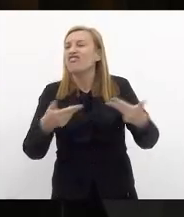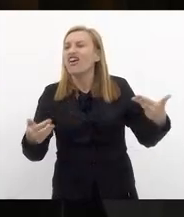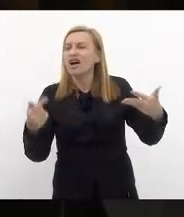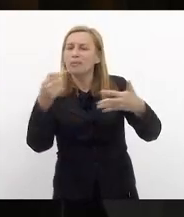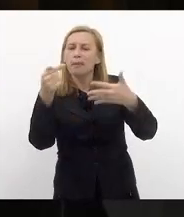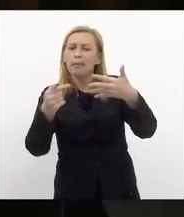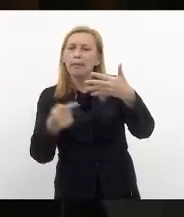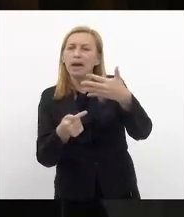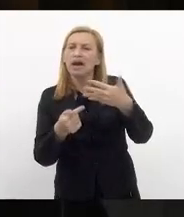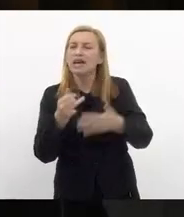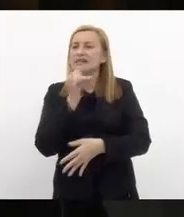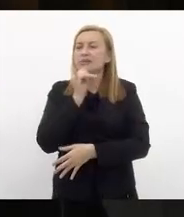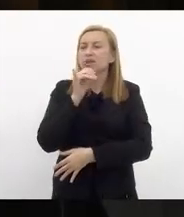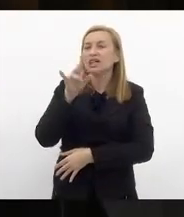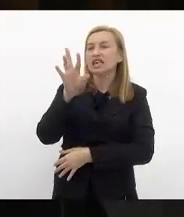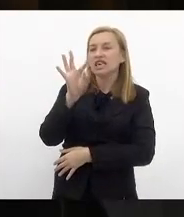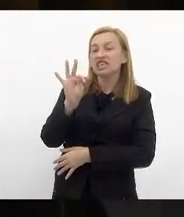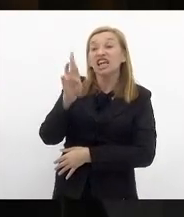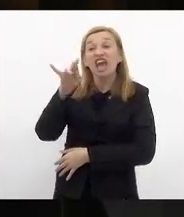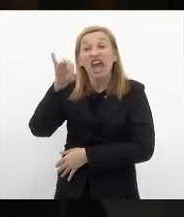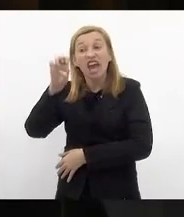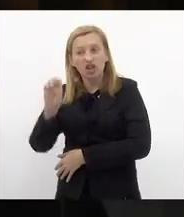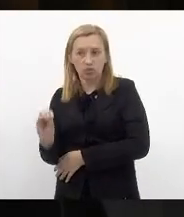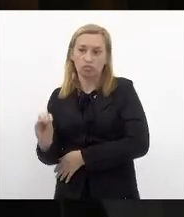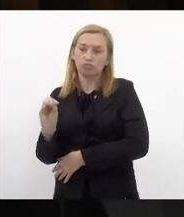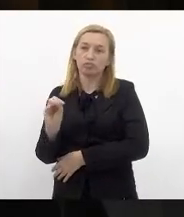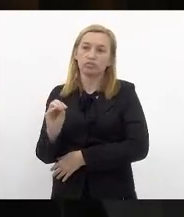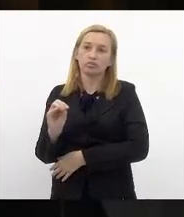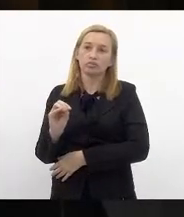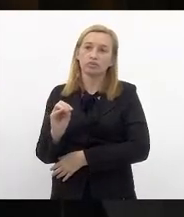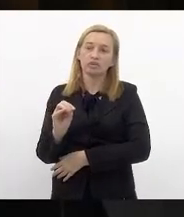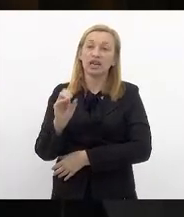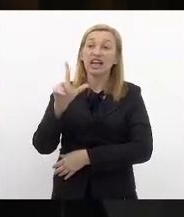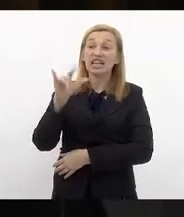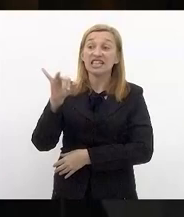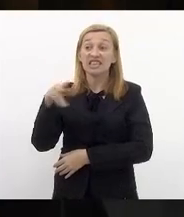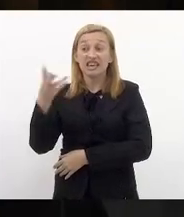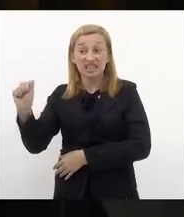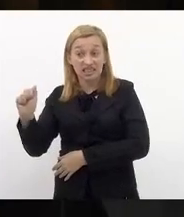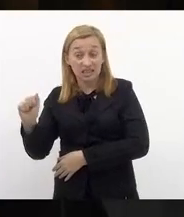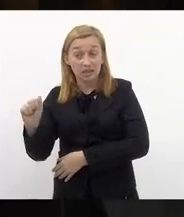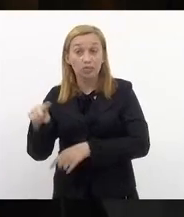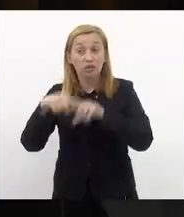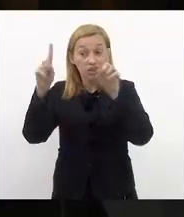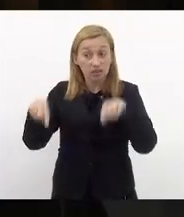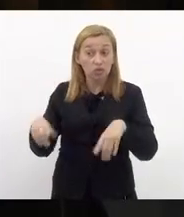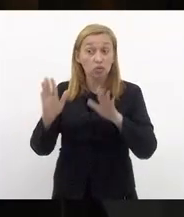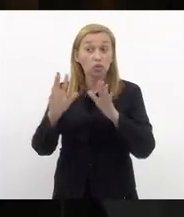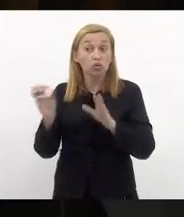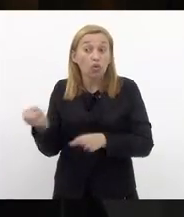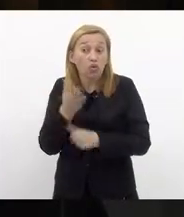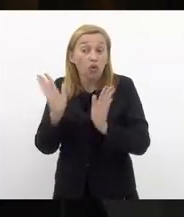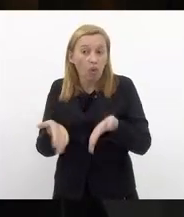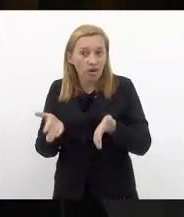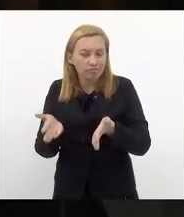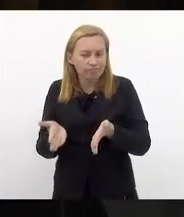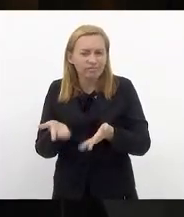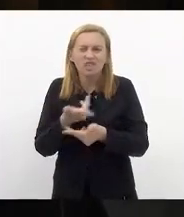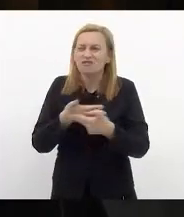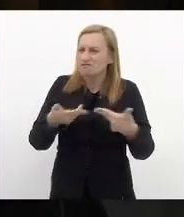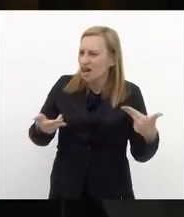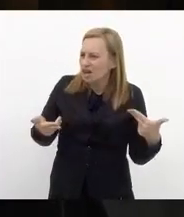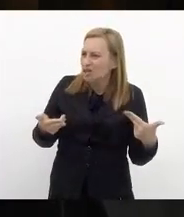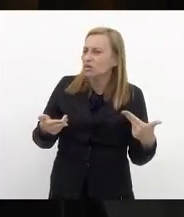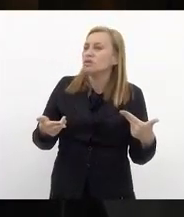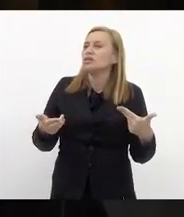como, por exemplo, os triênios, as licenças para os servidores atuais. Ainda tem muita lenha